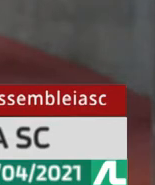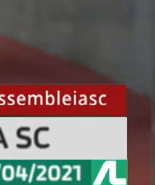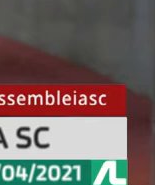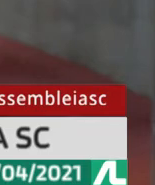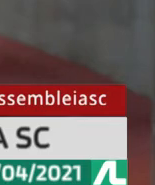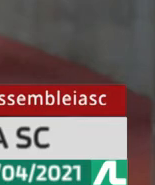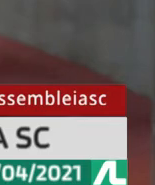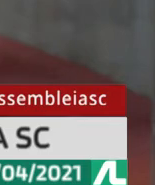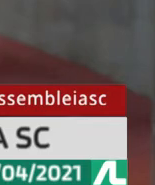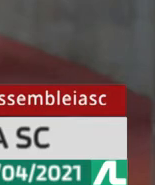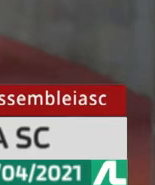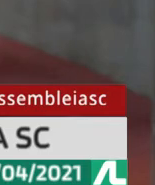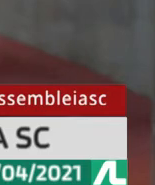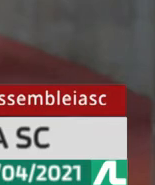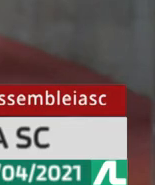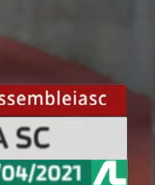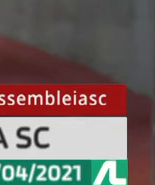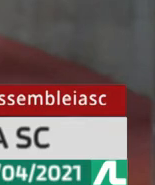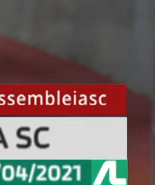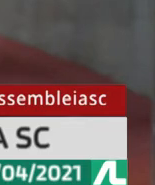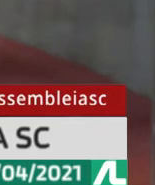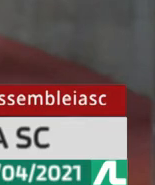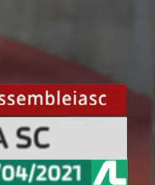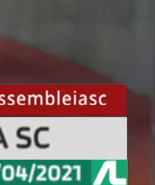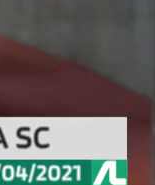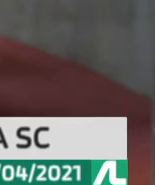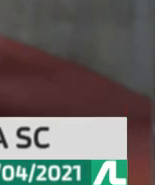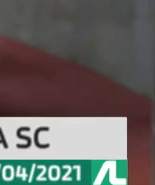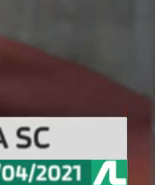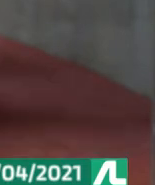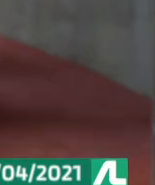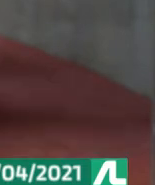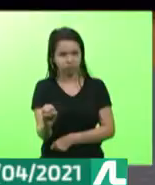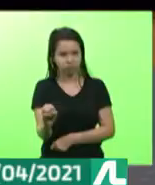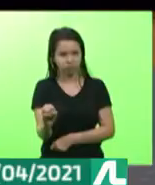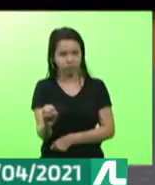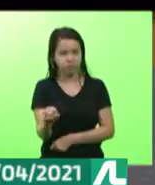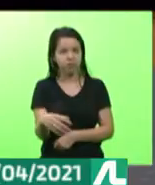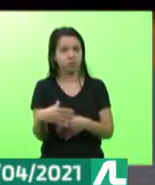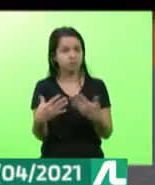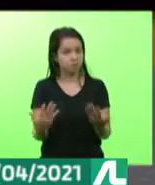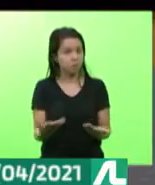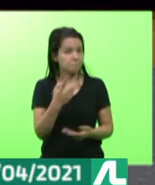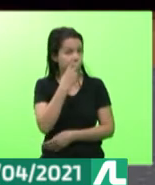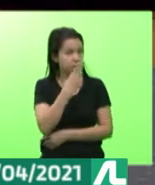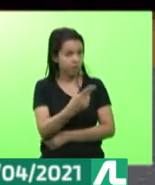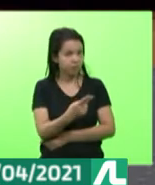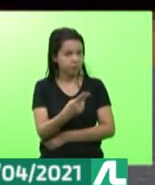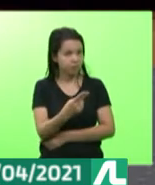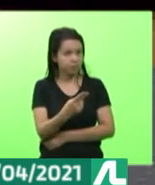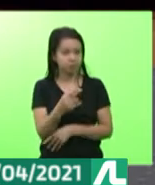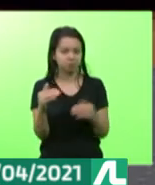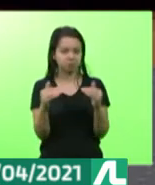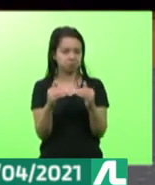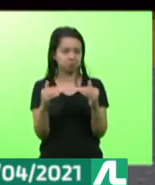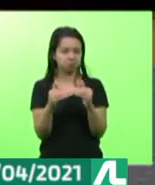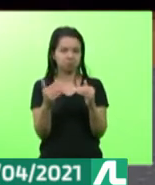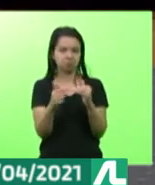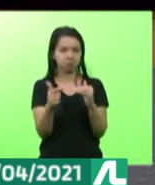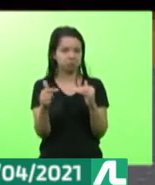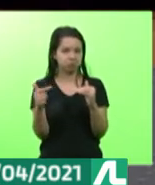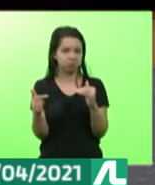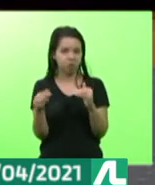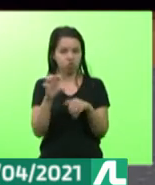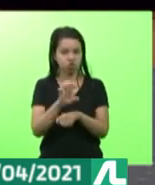alguns desses pronunciamentos e você acompanha agora. Me parece que é incoerente com aquilo que